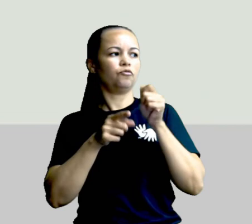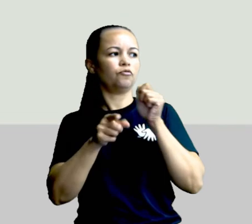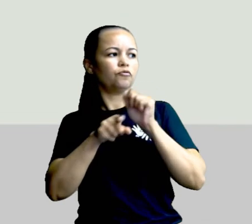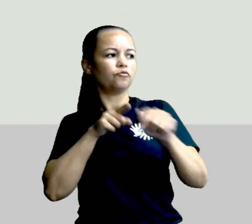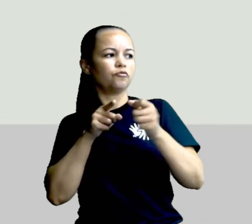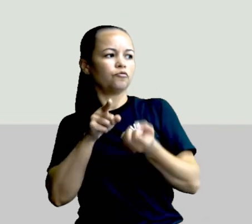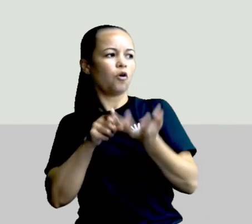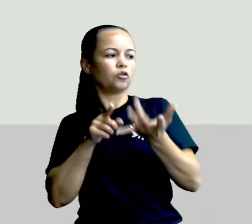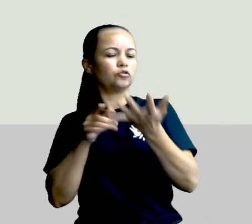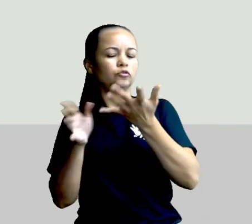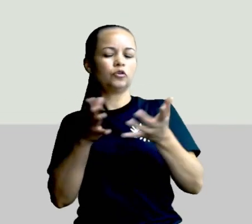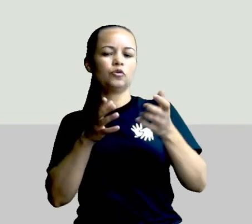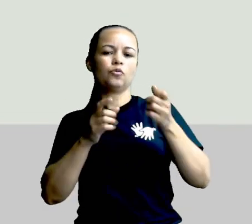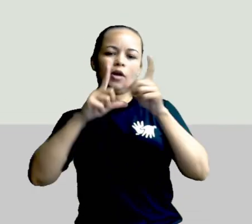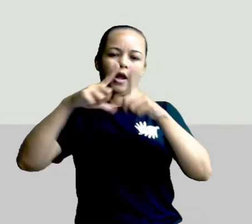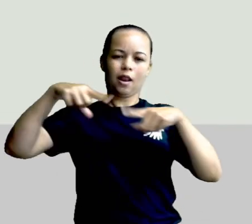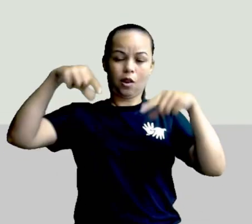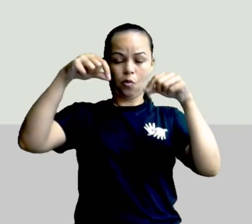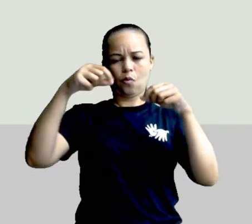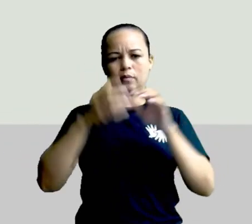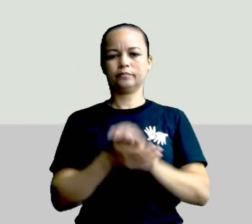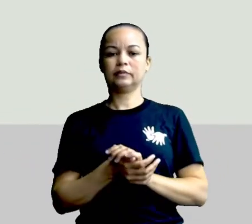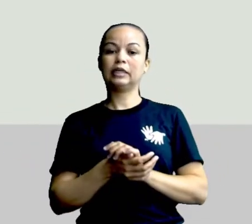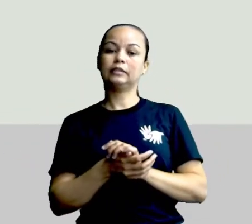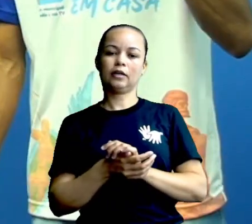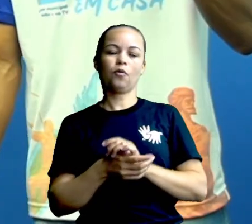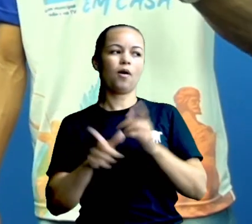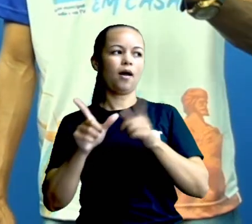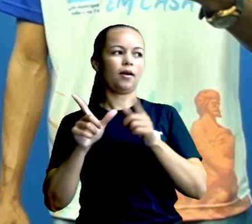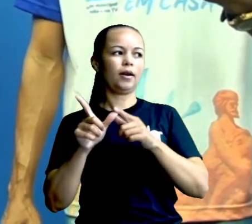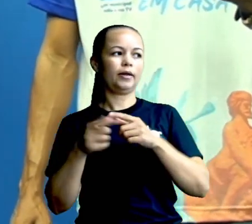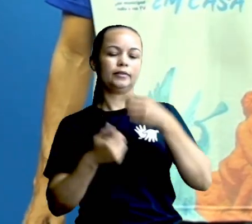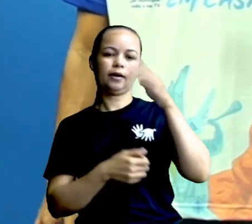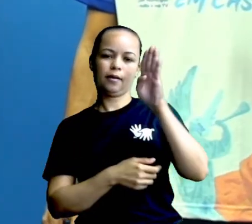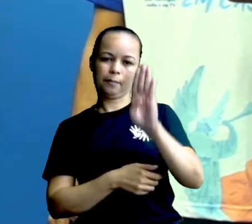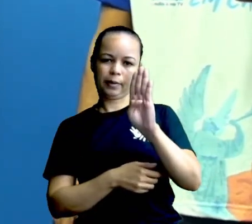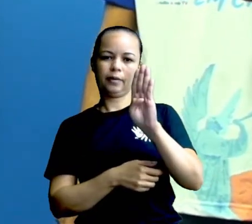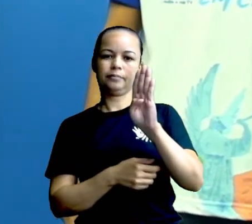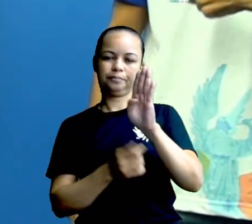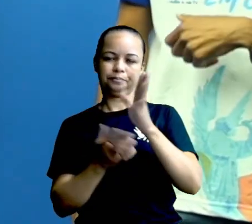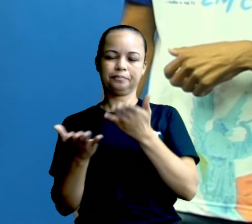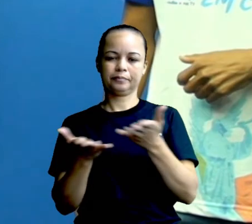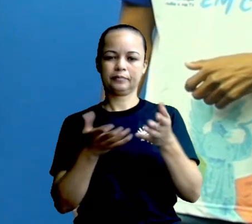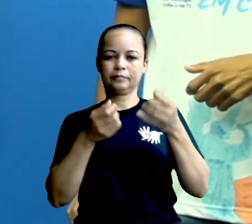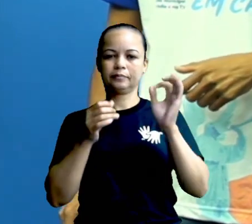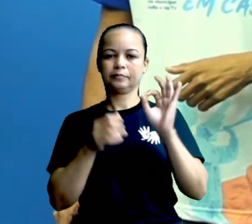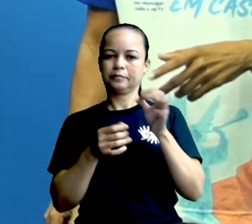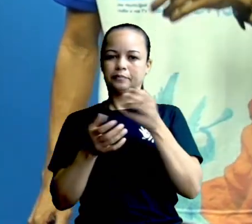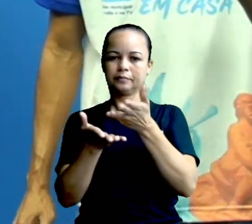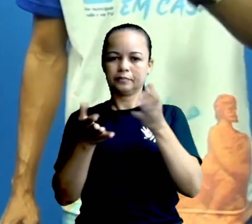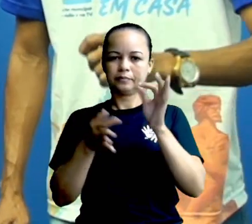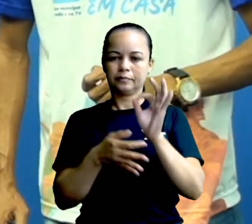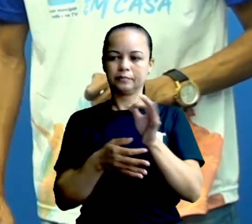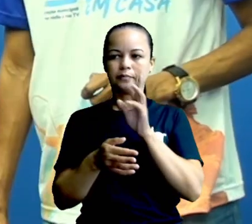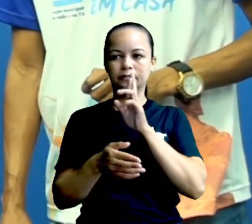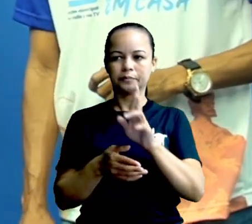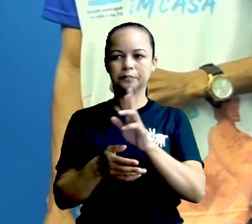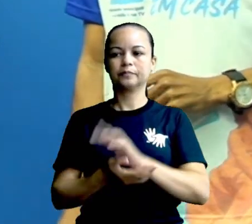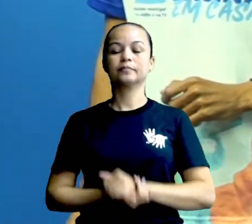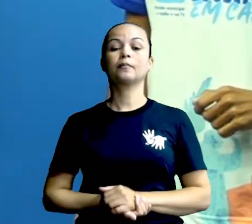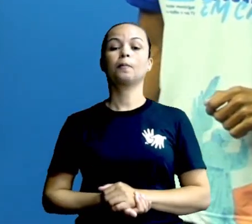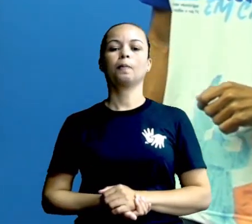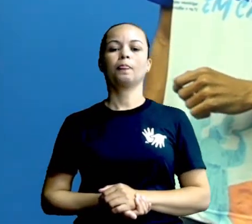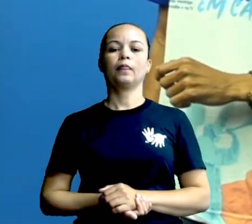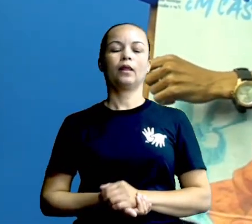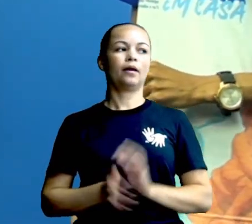B. As estrelas possuem luz própria. Lembra que eu falei do fósforo e da vela acesa? Então, a alternativa B. Tenho certeza que vocês acertaram